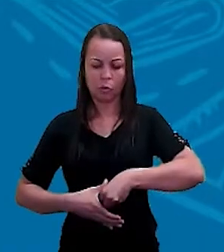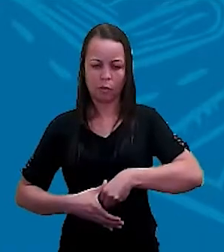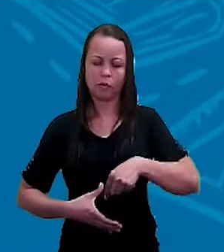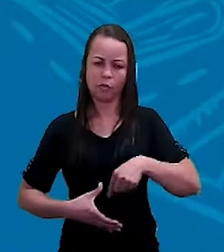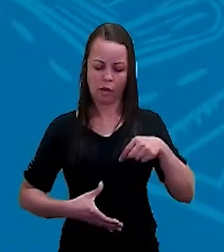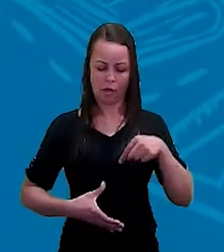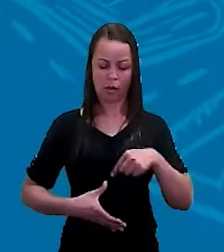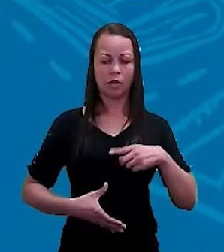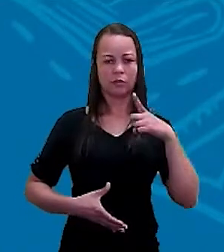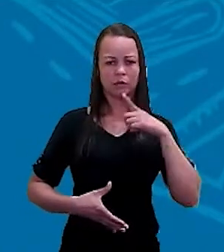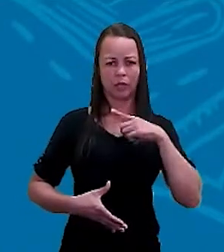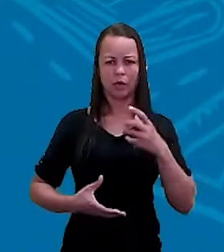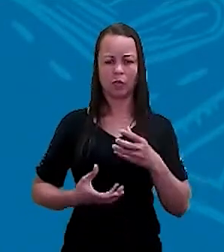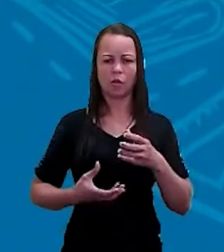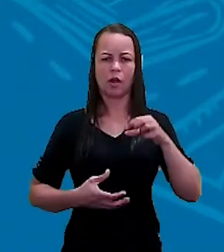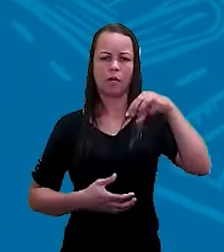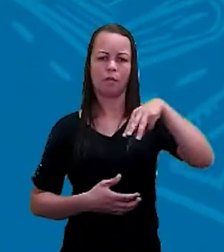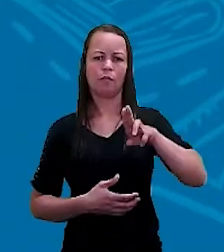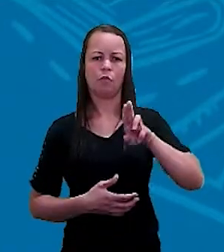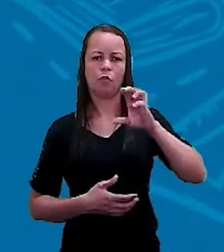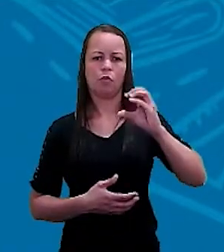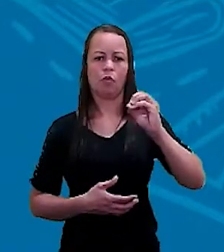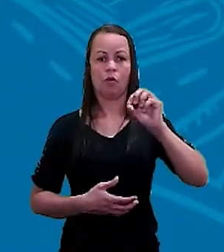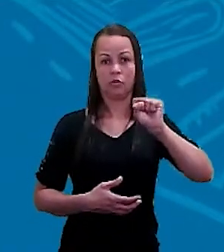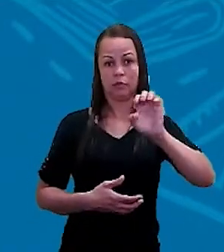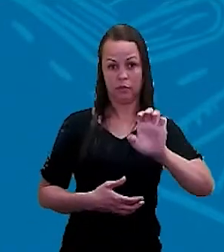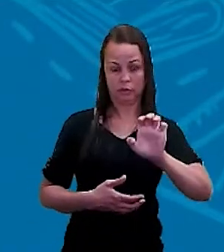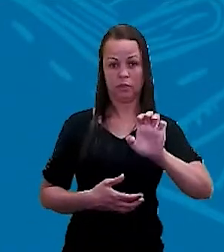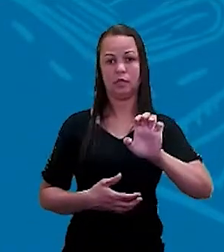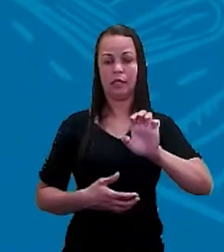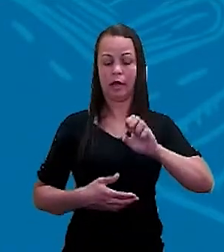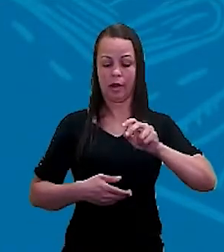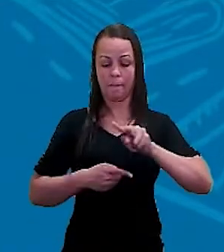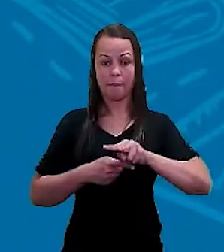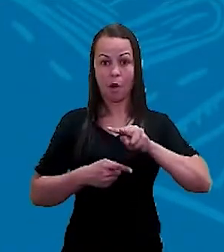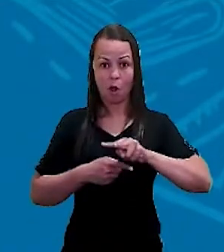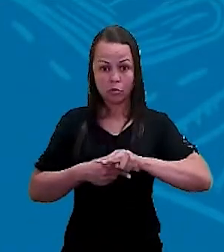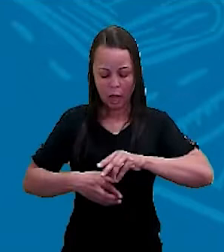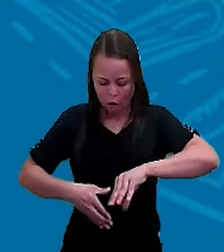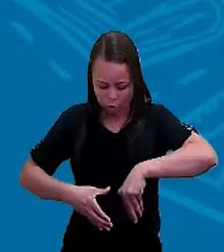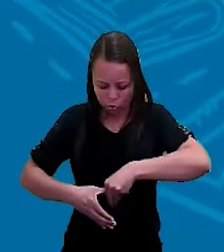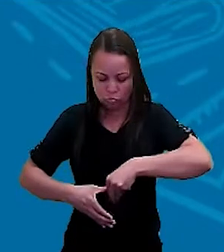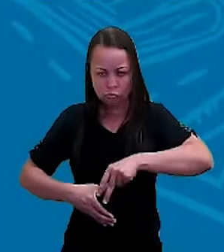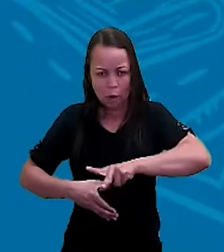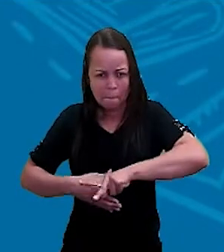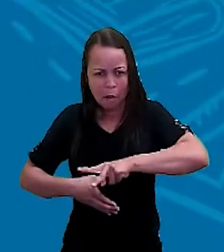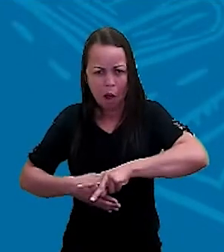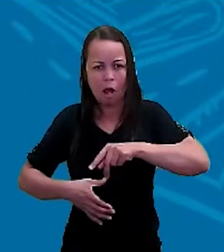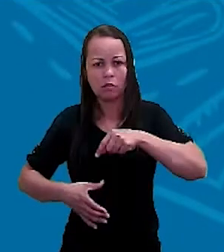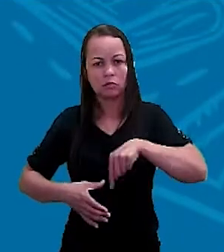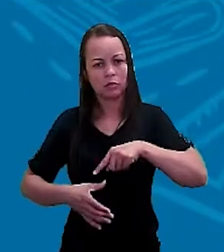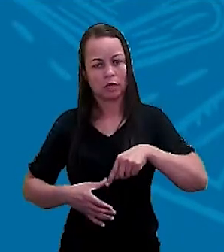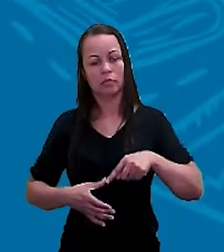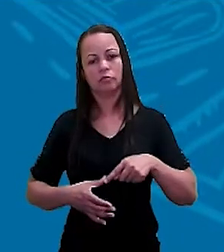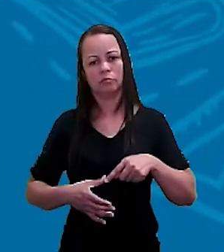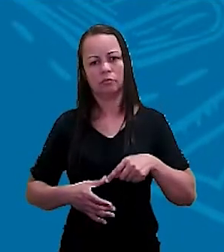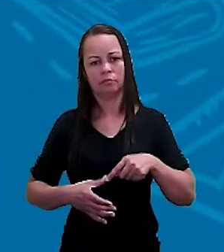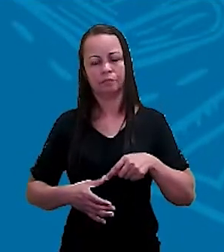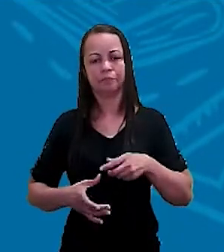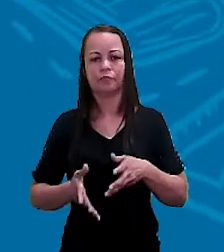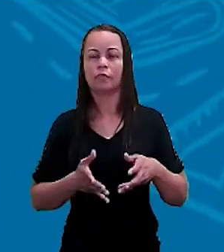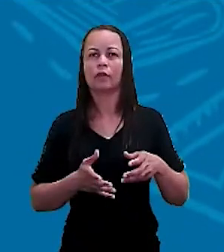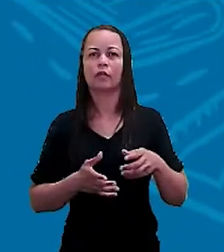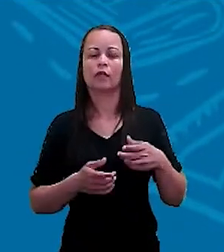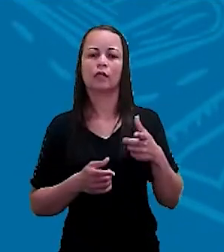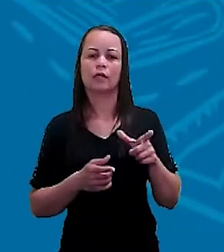legal, que é o quê? Uma mucosa estomacal, que é uma estrutura protetora, que protege, que ela, de certa forma, ela impede